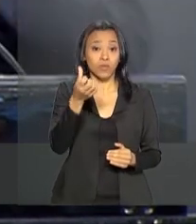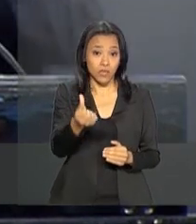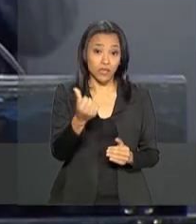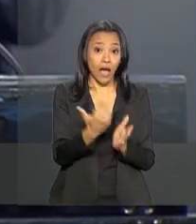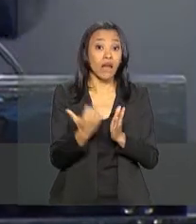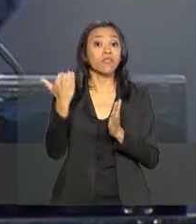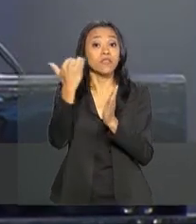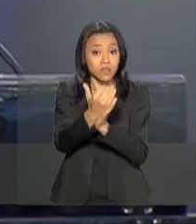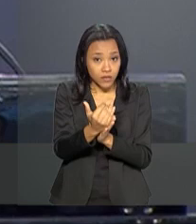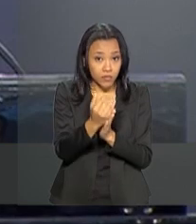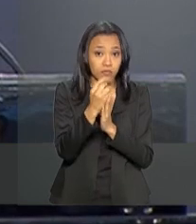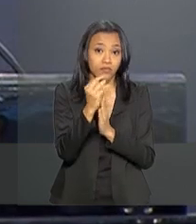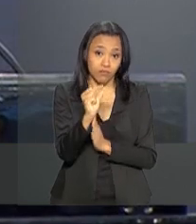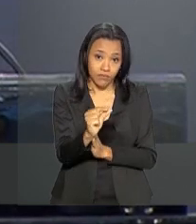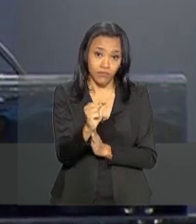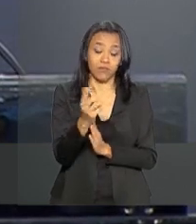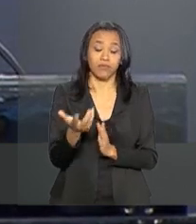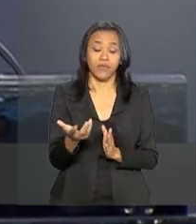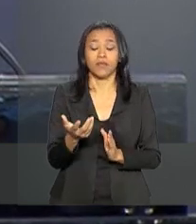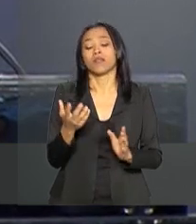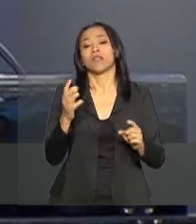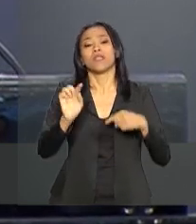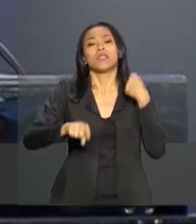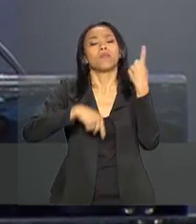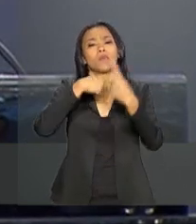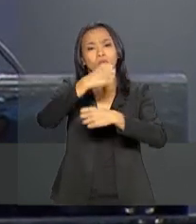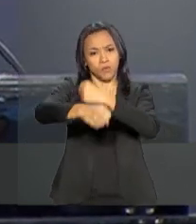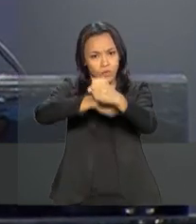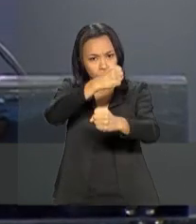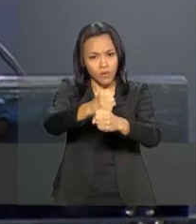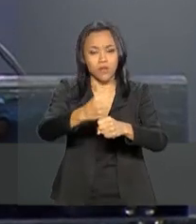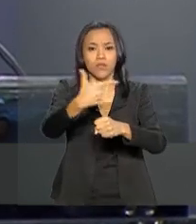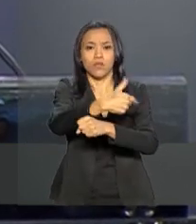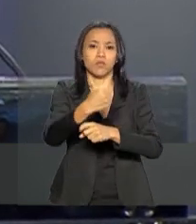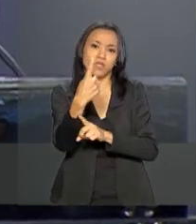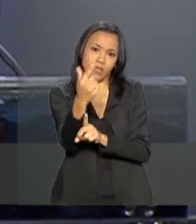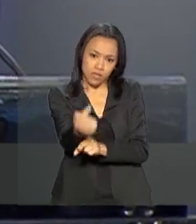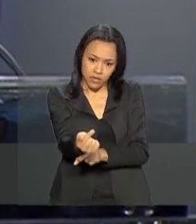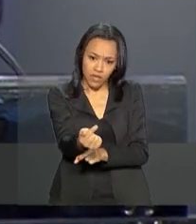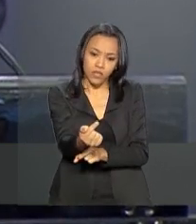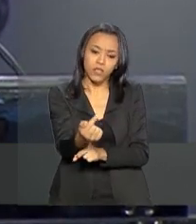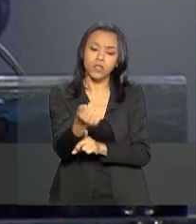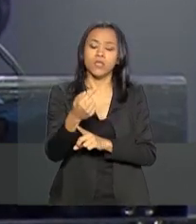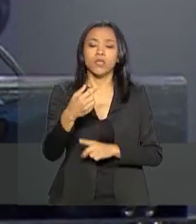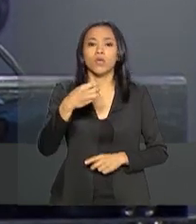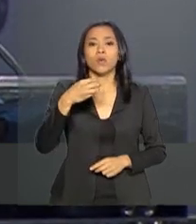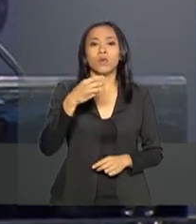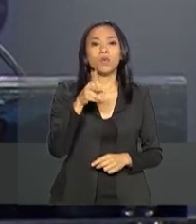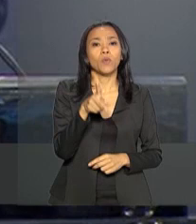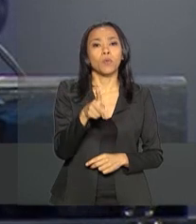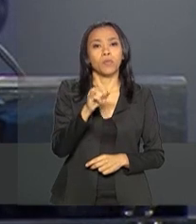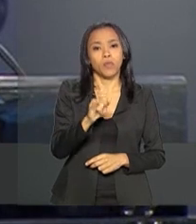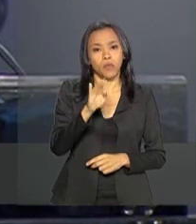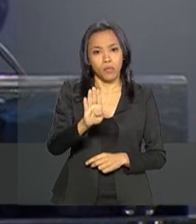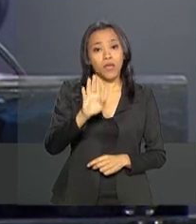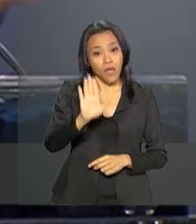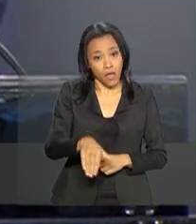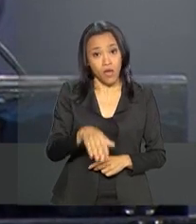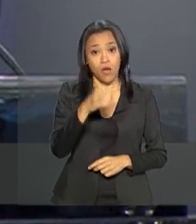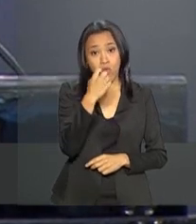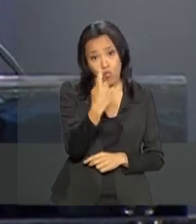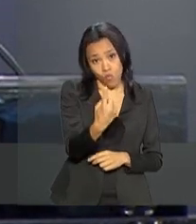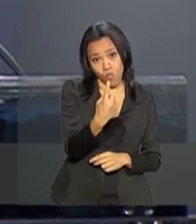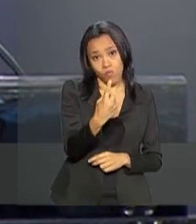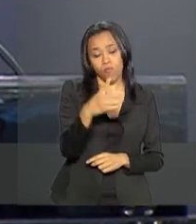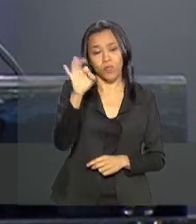2,3 pontos. Né? Depois, no ano próximo, 2017, o PIB já era positivo em 1%. Ou seja,